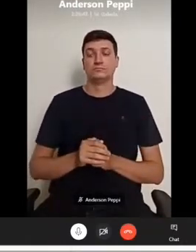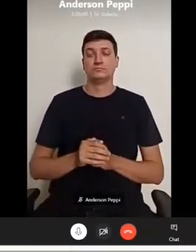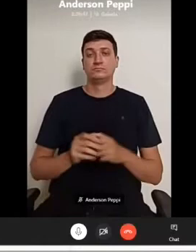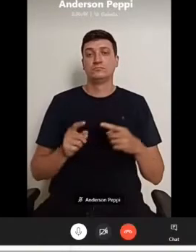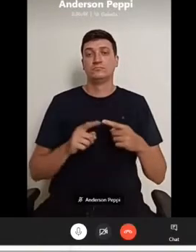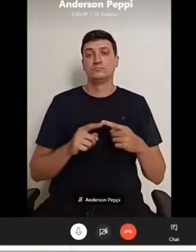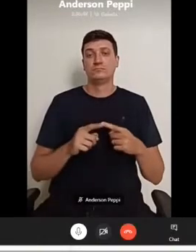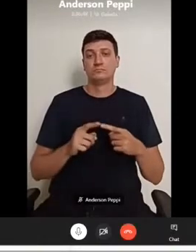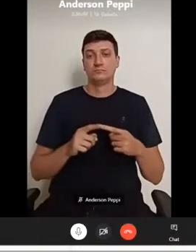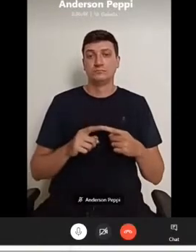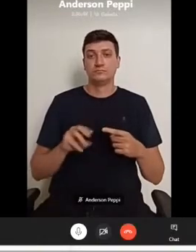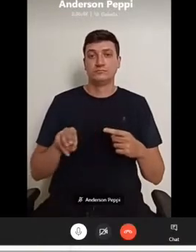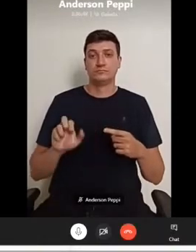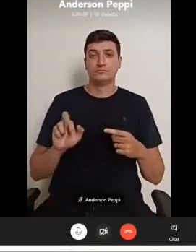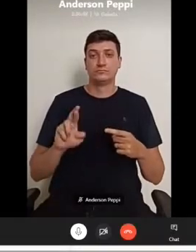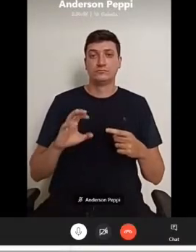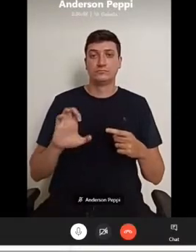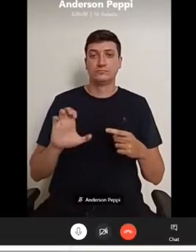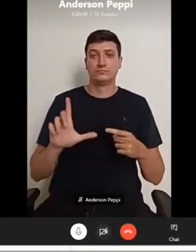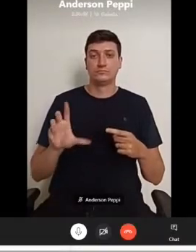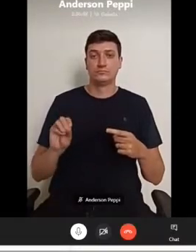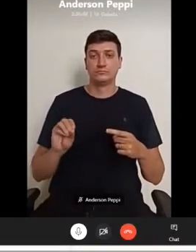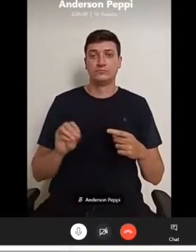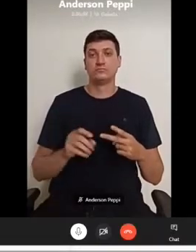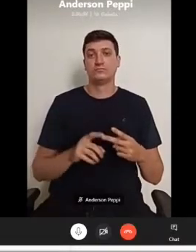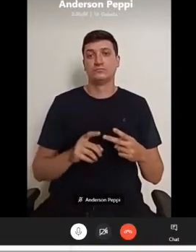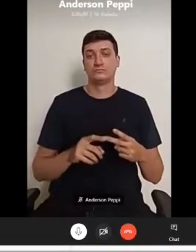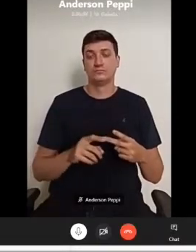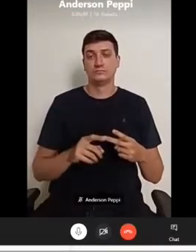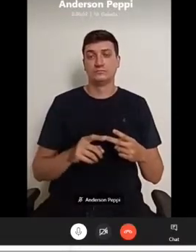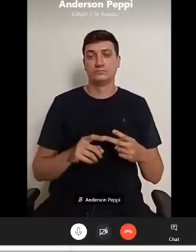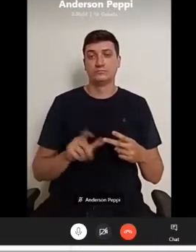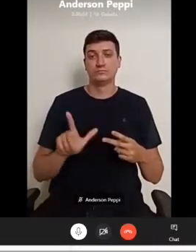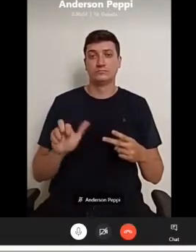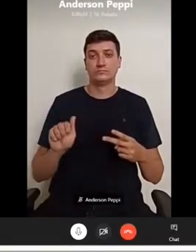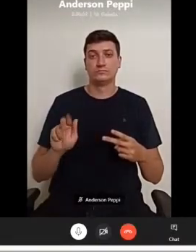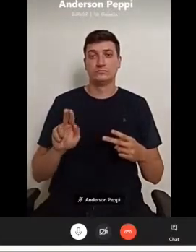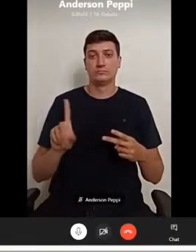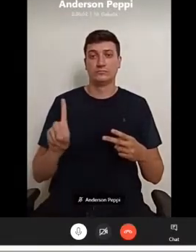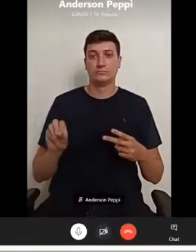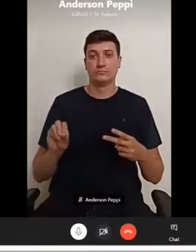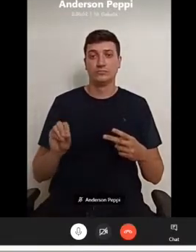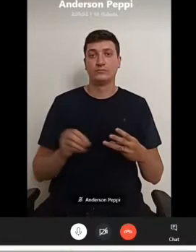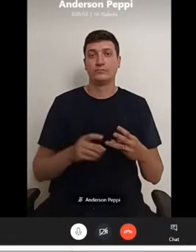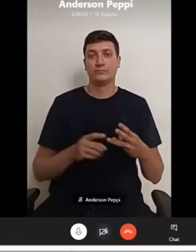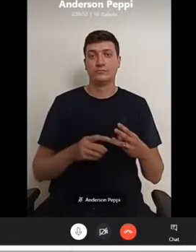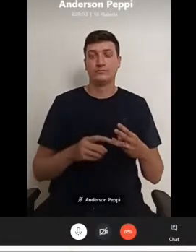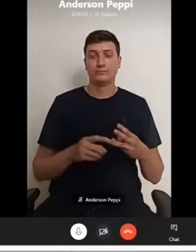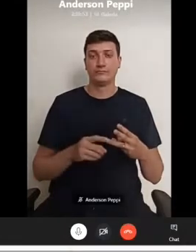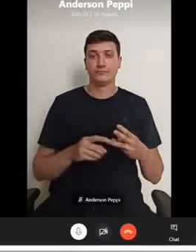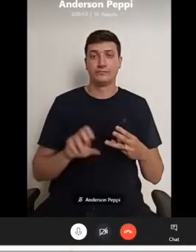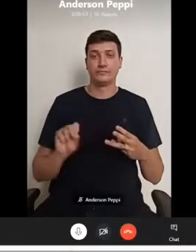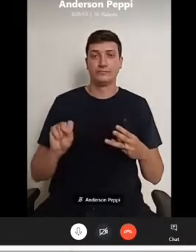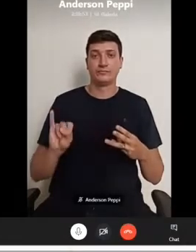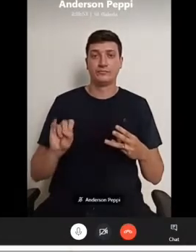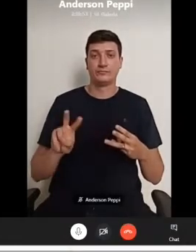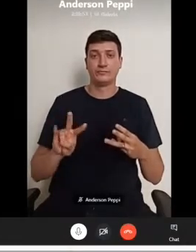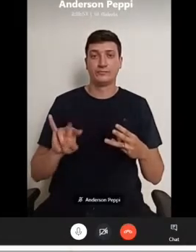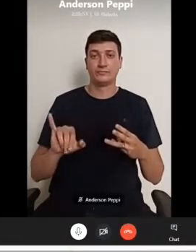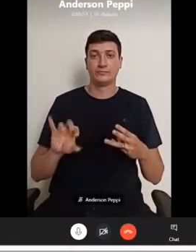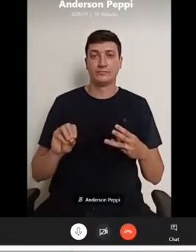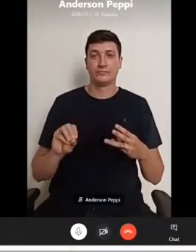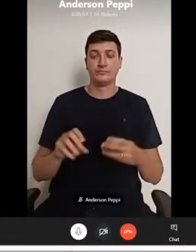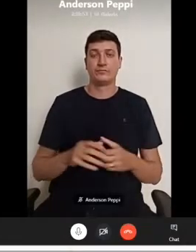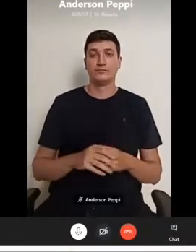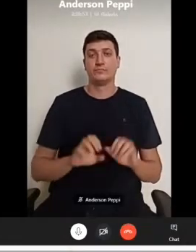Sleiman, Laudo Gomes da Silva e Silvio dos Santos. Comissão de Obras,